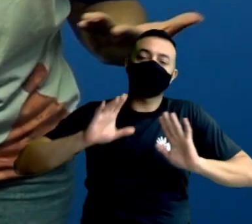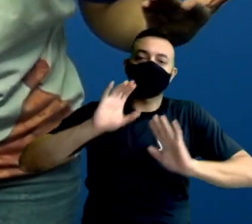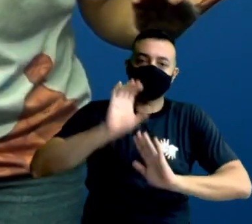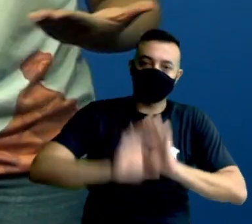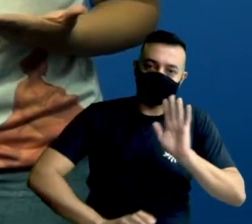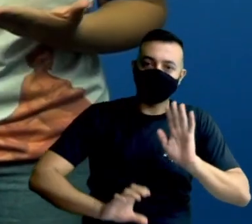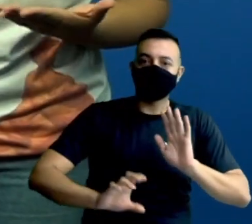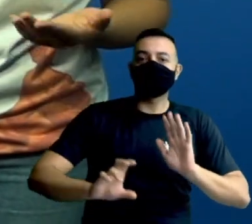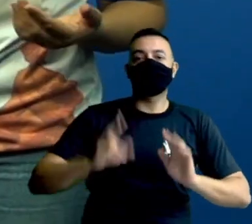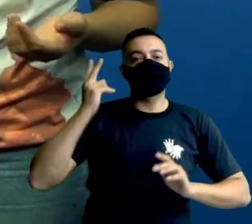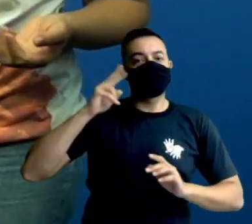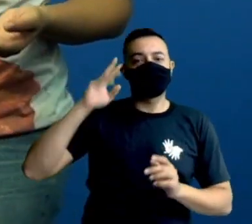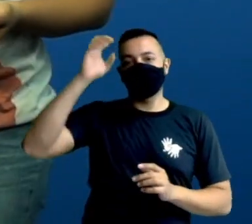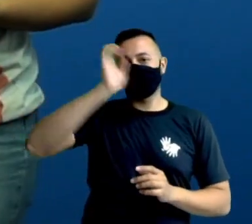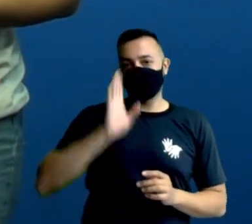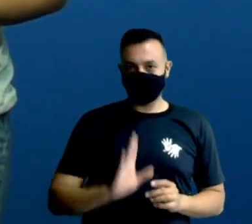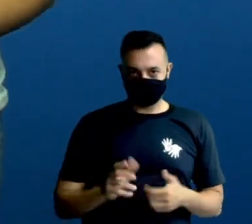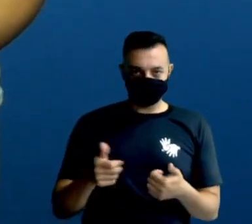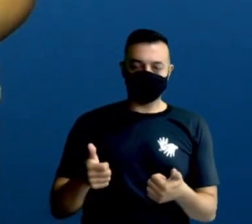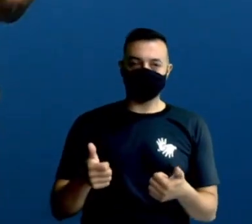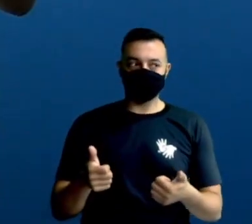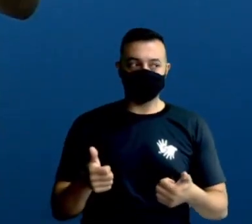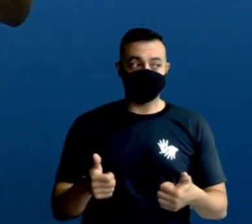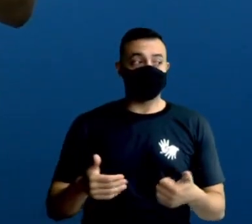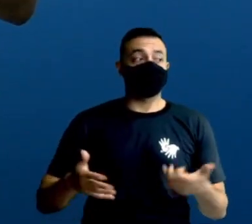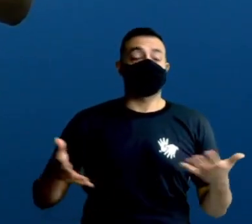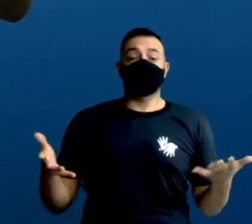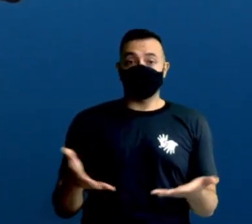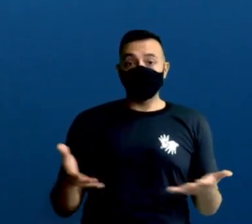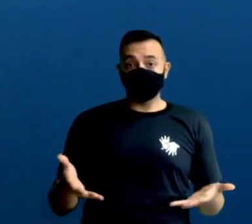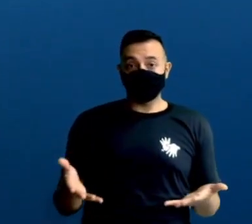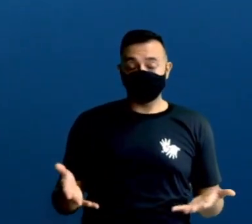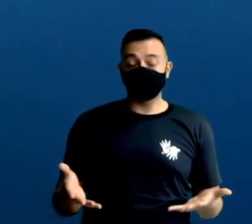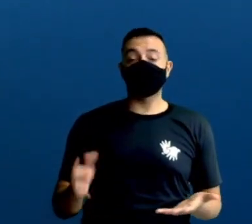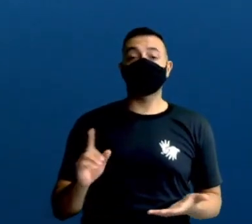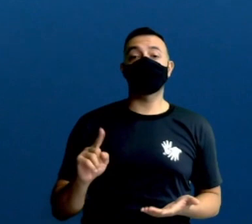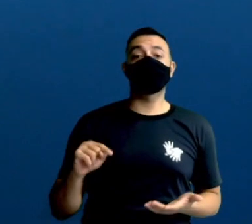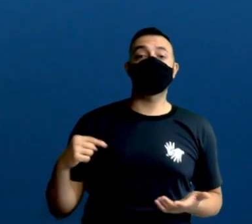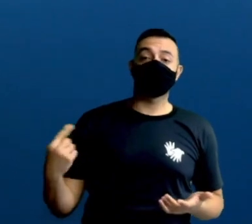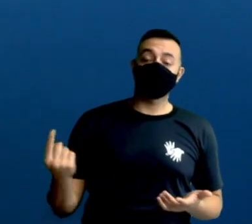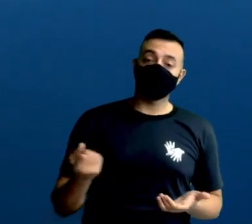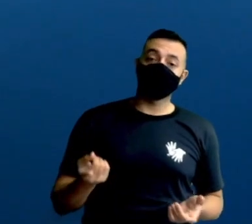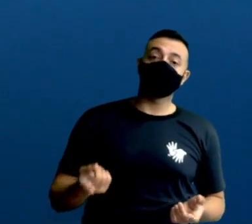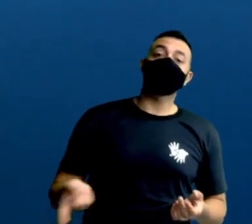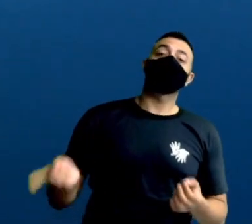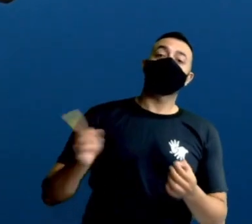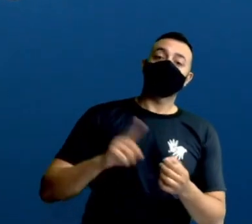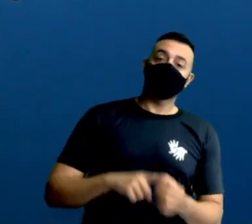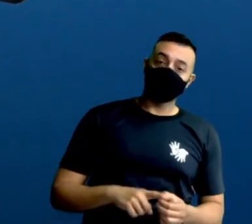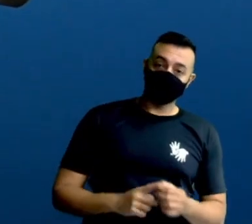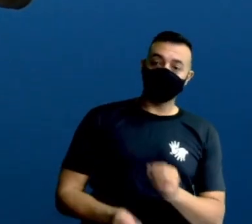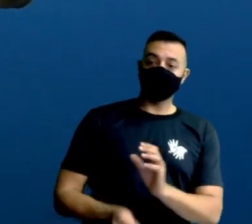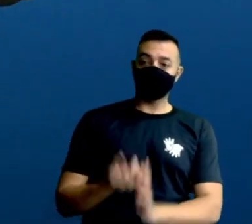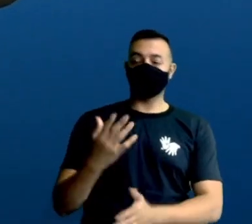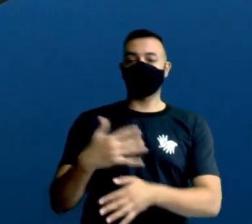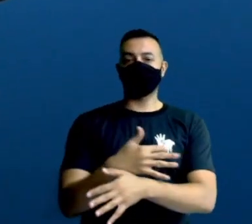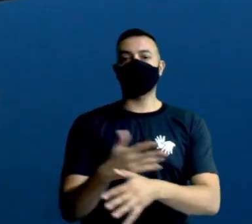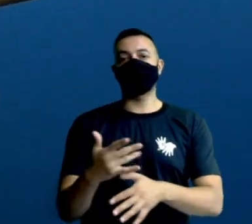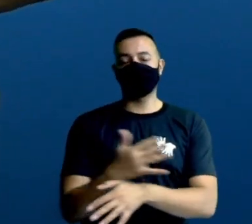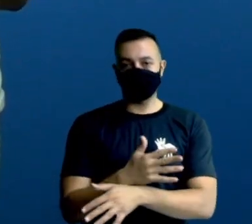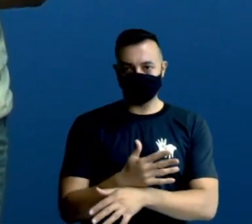da história do Brasil, tá bom? Agora, gente, vamos voltar à formação da